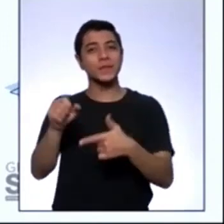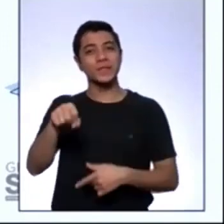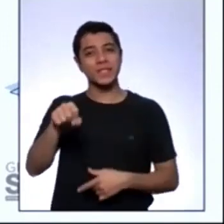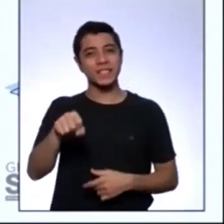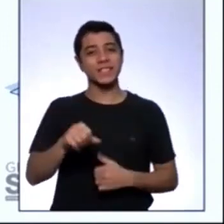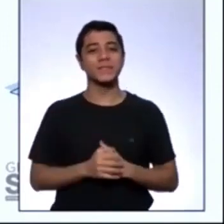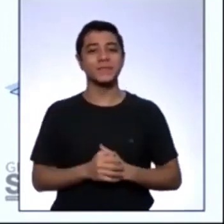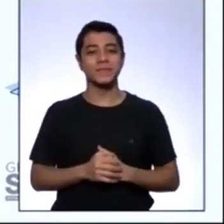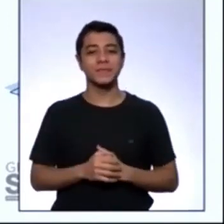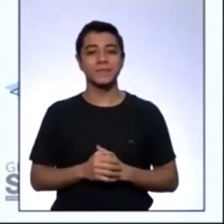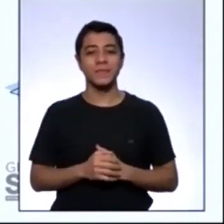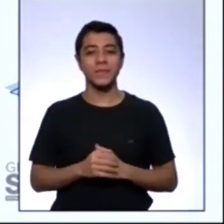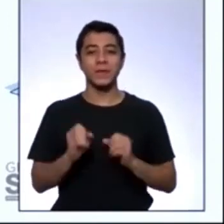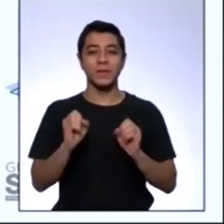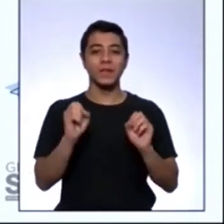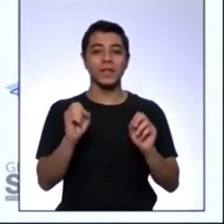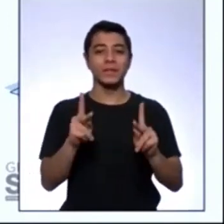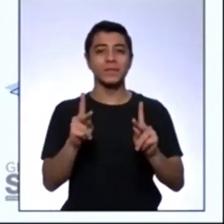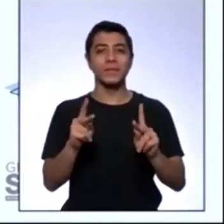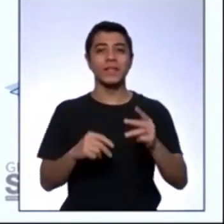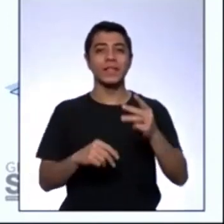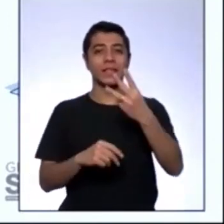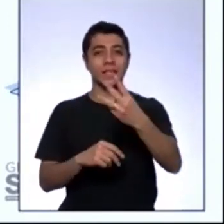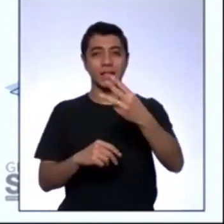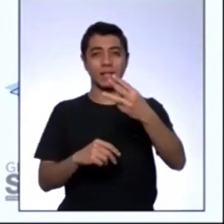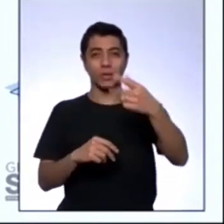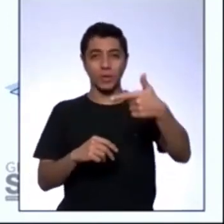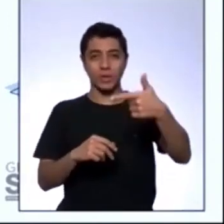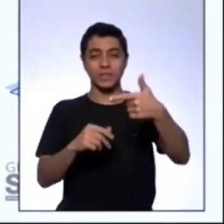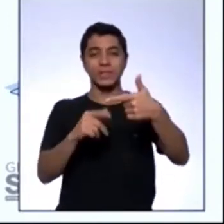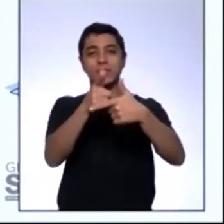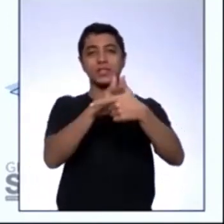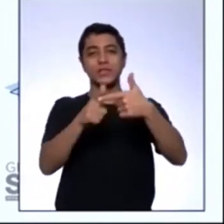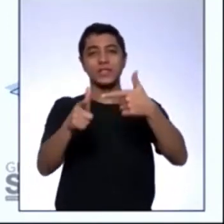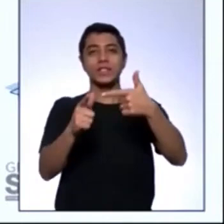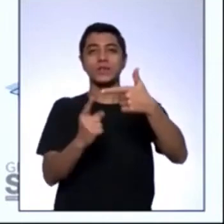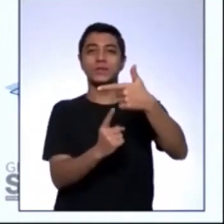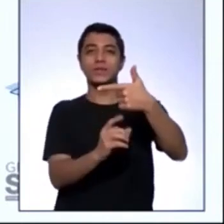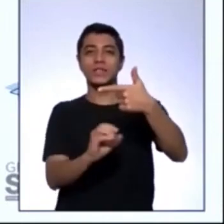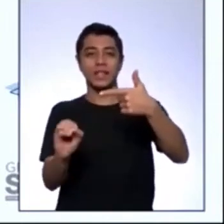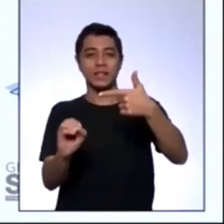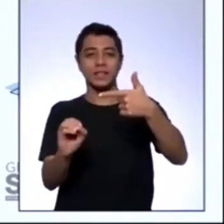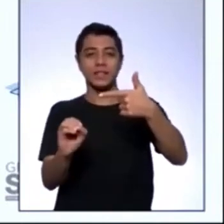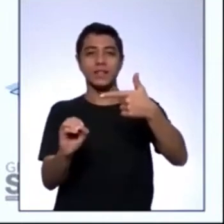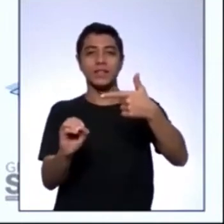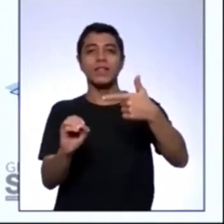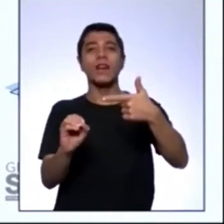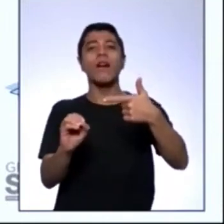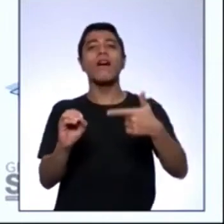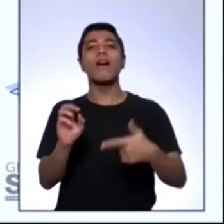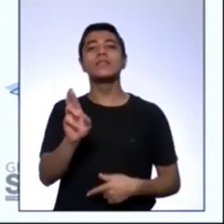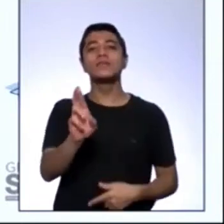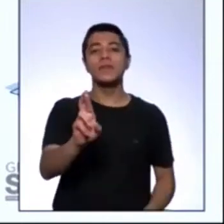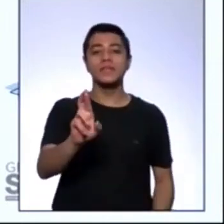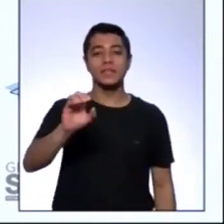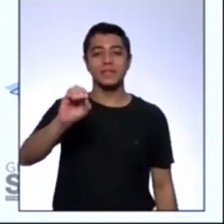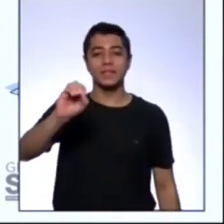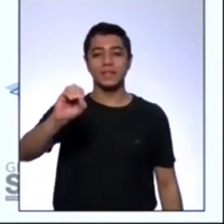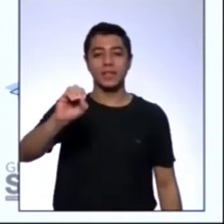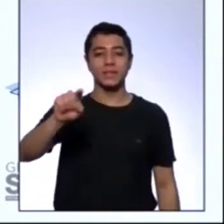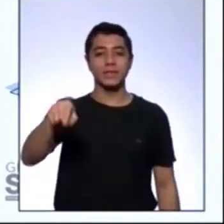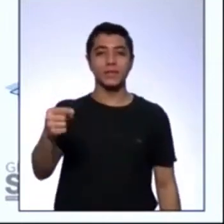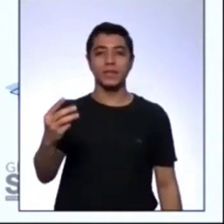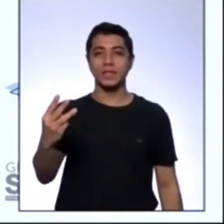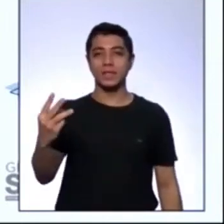há 32 / sem Mas você também pode colocar na forma de número decimal 0,32 Tá